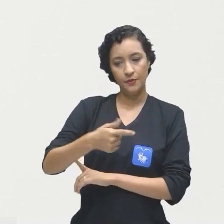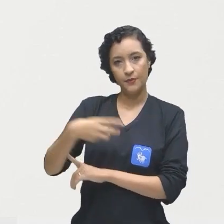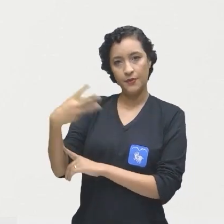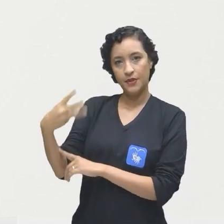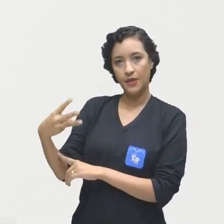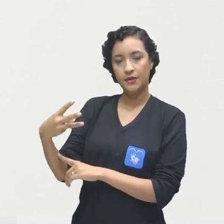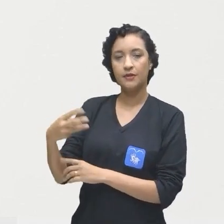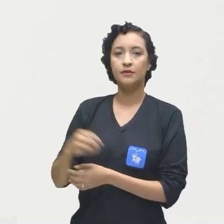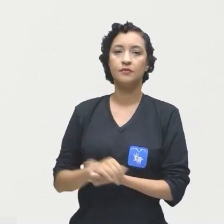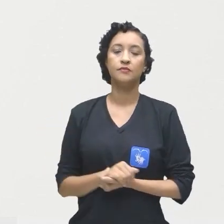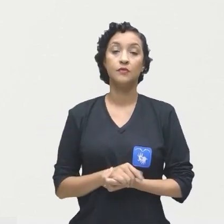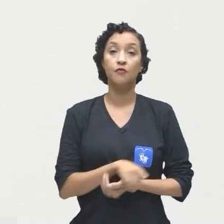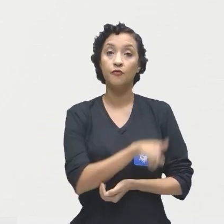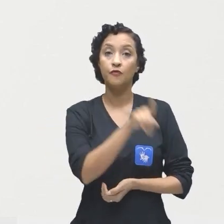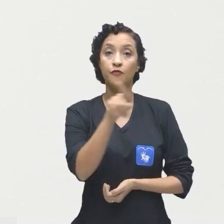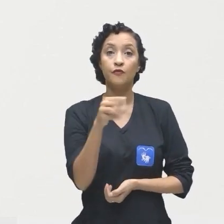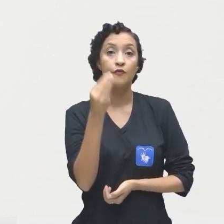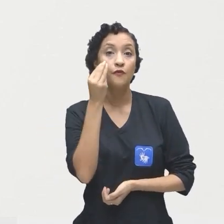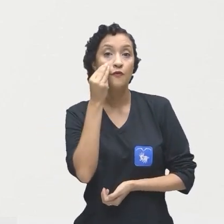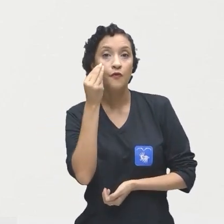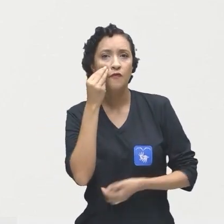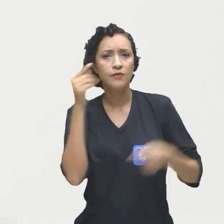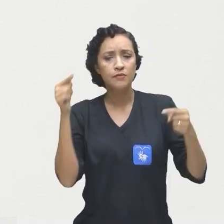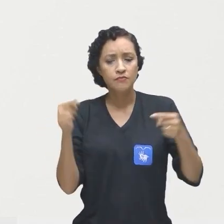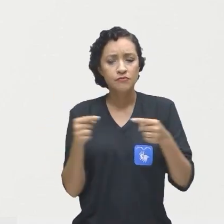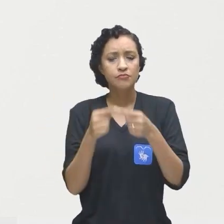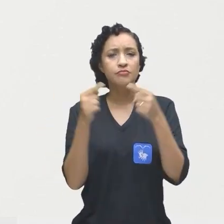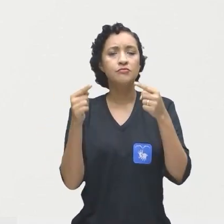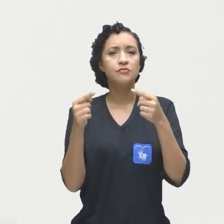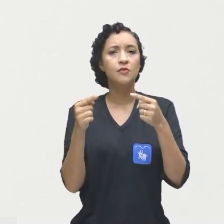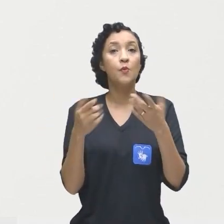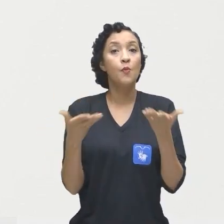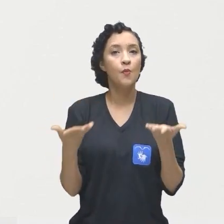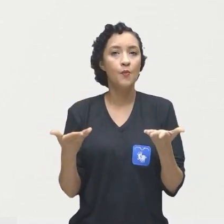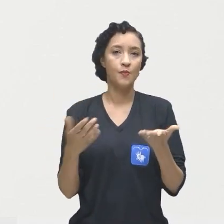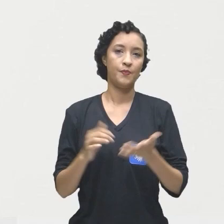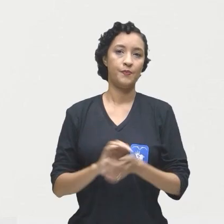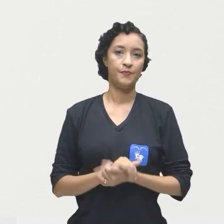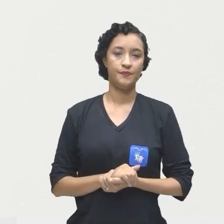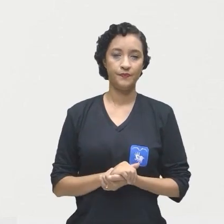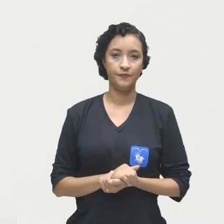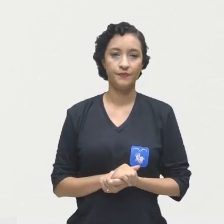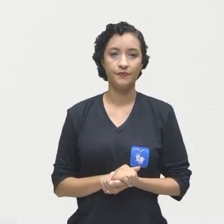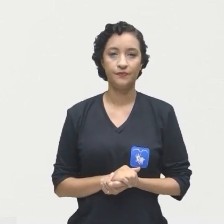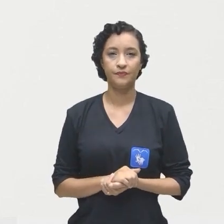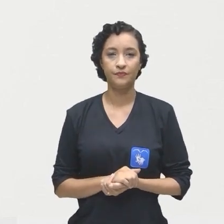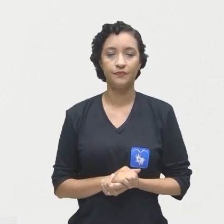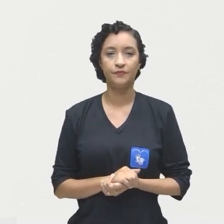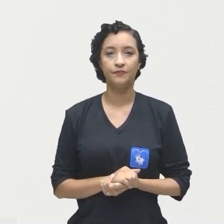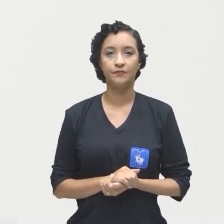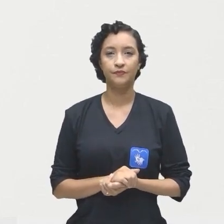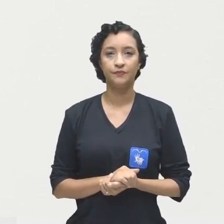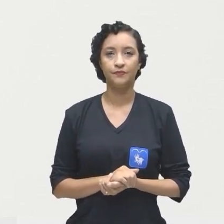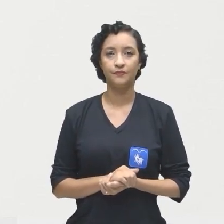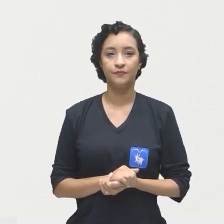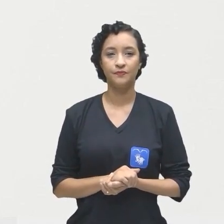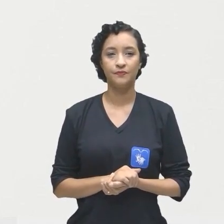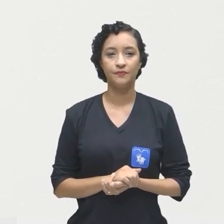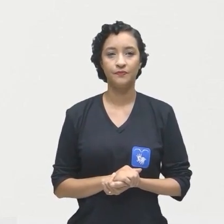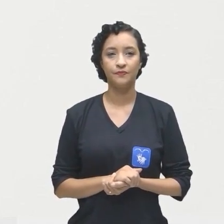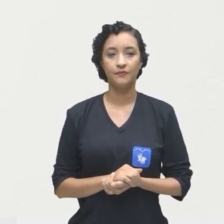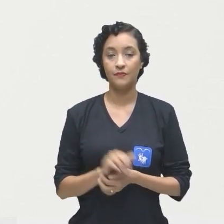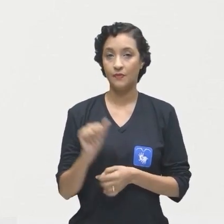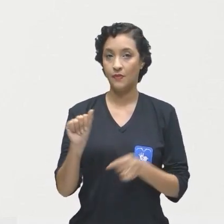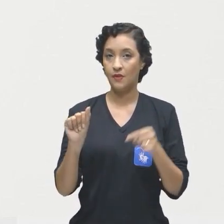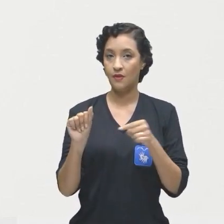e identifique o setor em que cada personagem trabalha. Primário, secundário ou terciário. Vamos lá, vamos